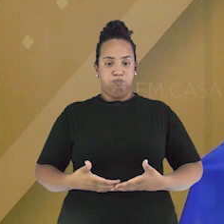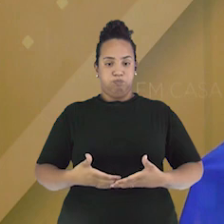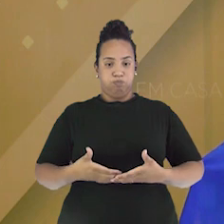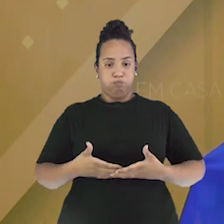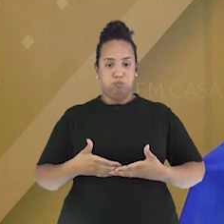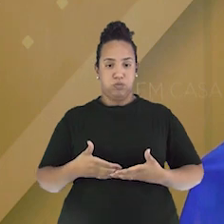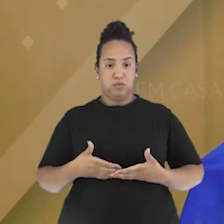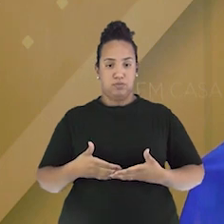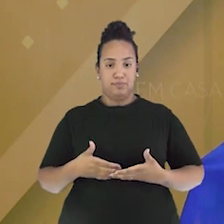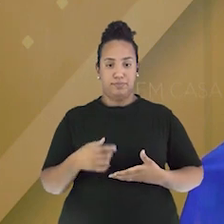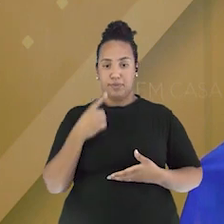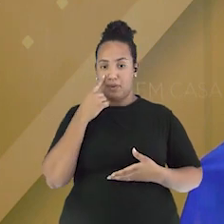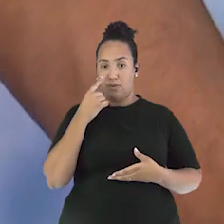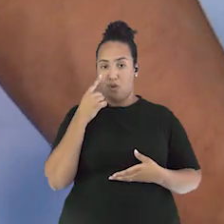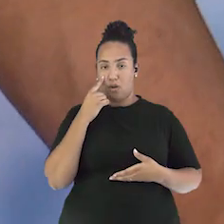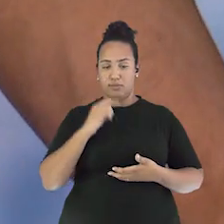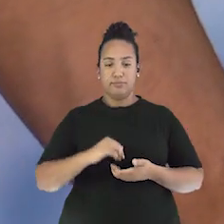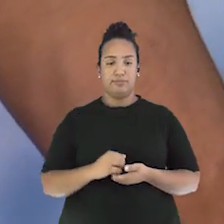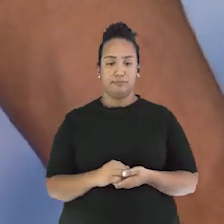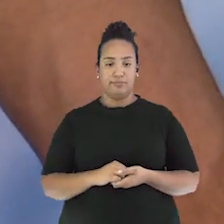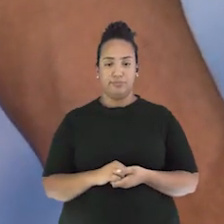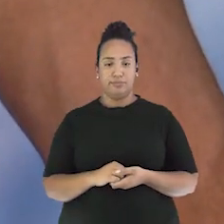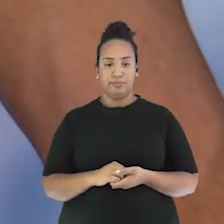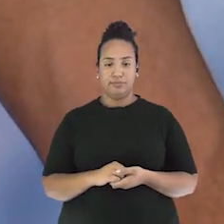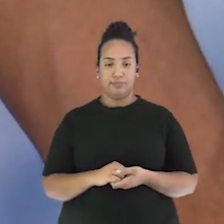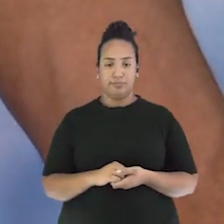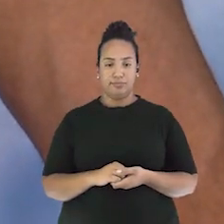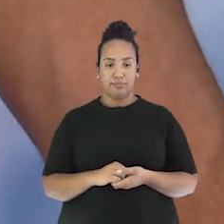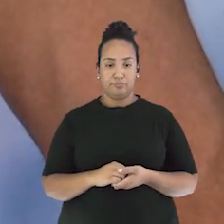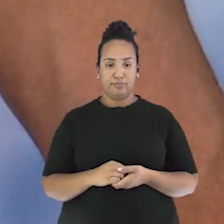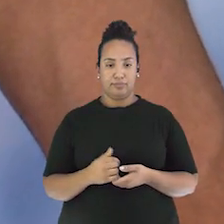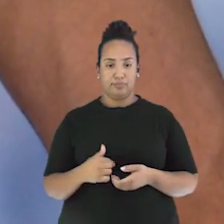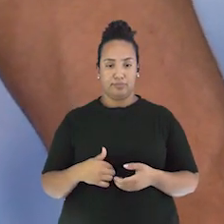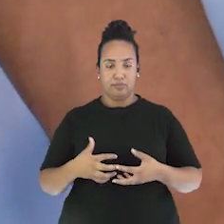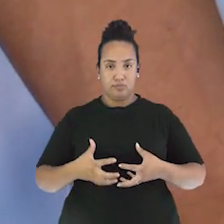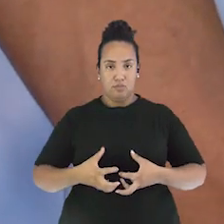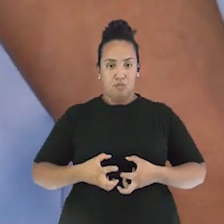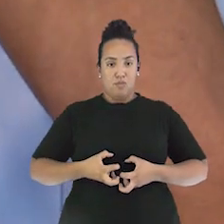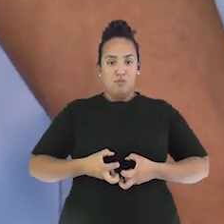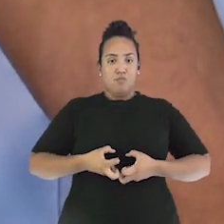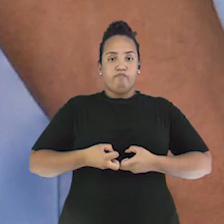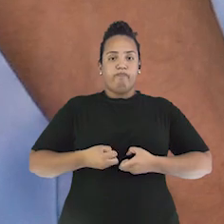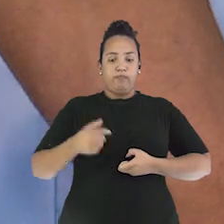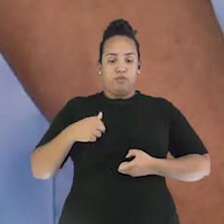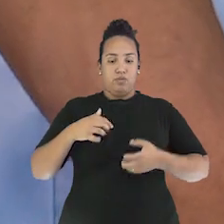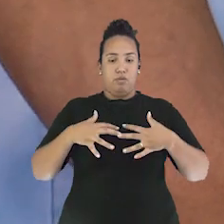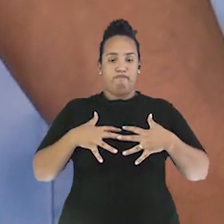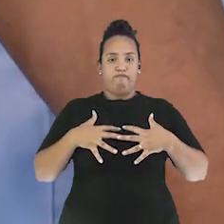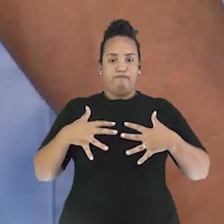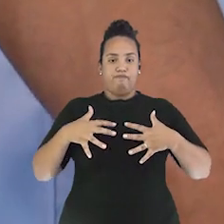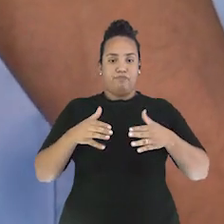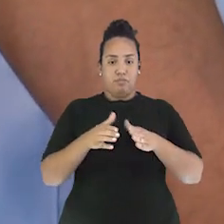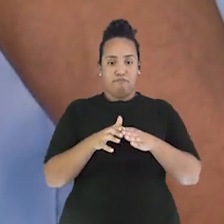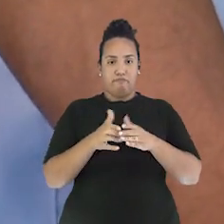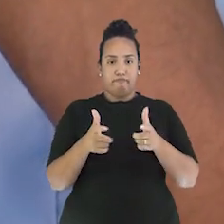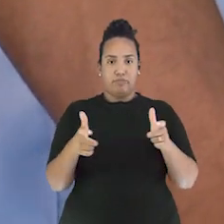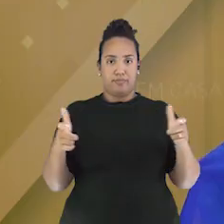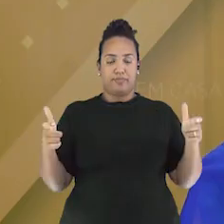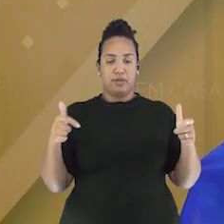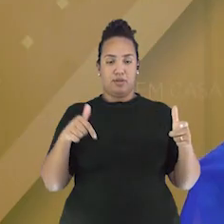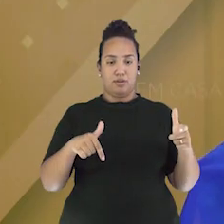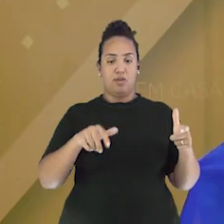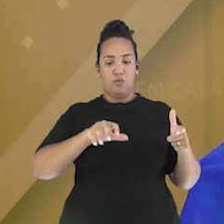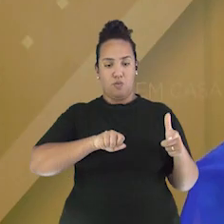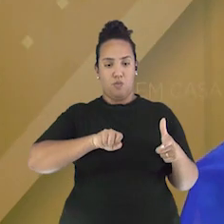é obrigado a sair. Quando ele se contrai, ele gera mais espaço dentro da nossa caixa torácica, então tem espaço para o ar entrar e